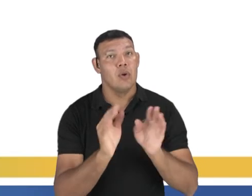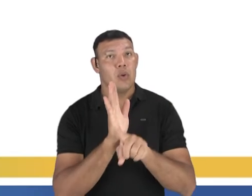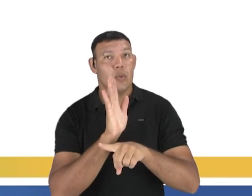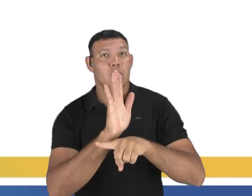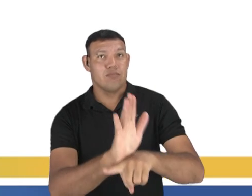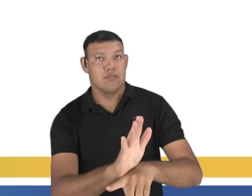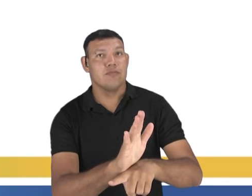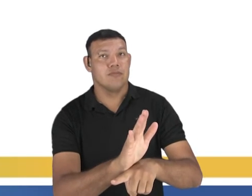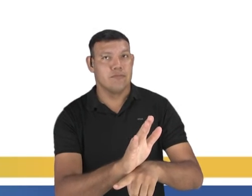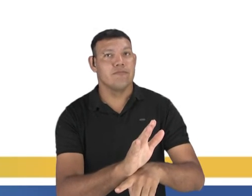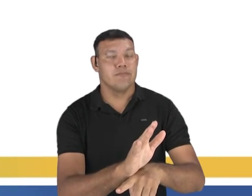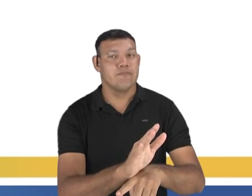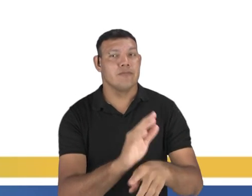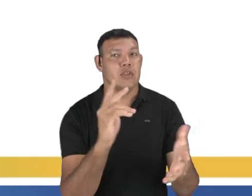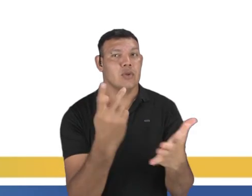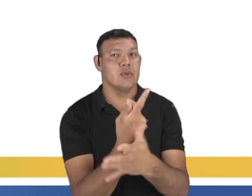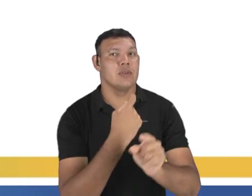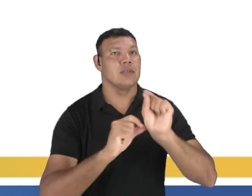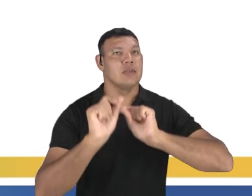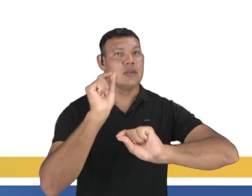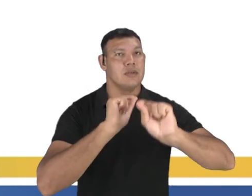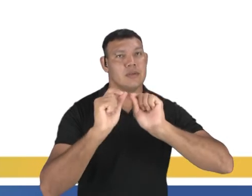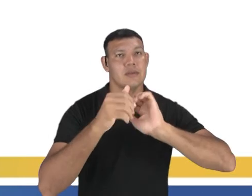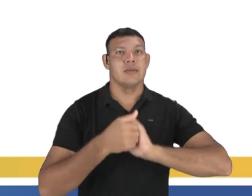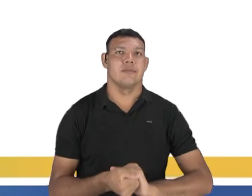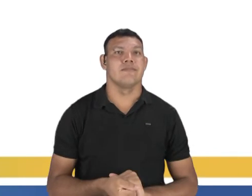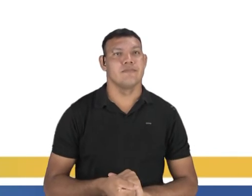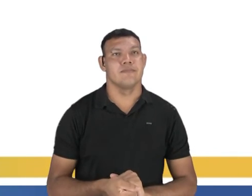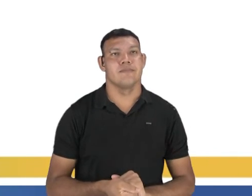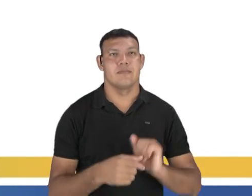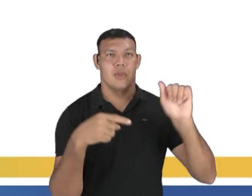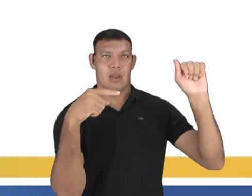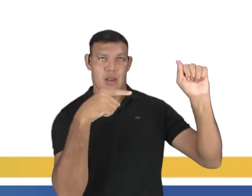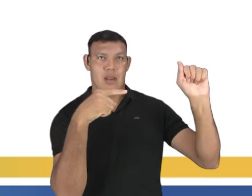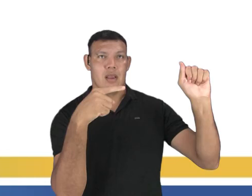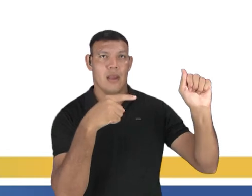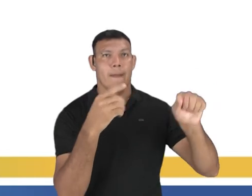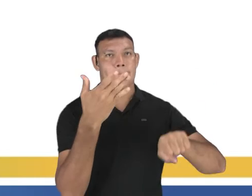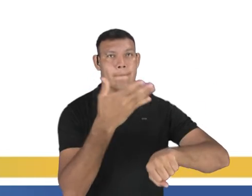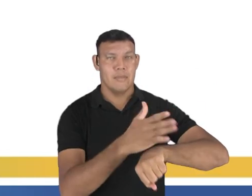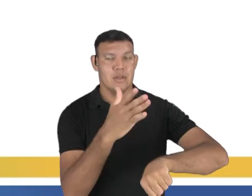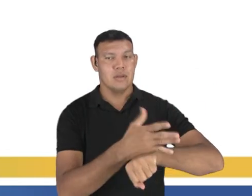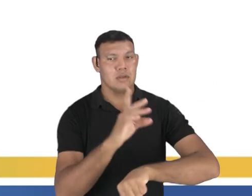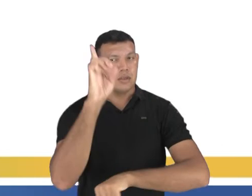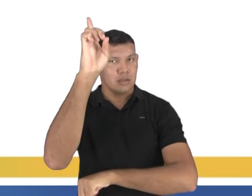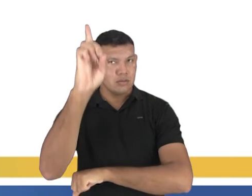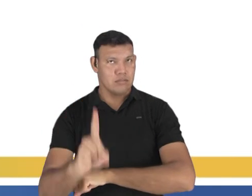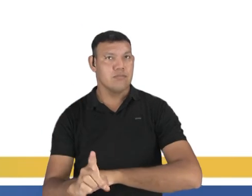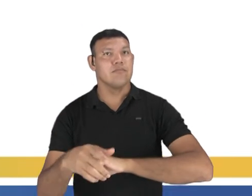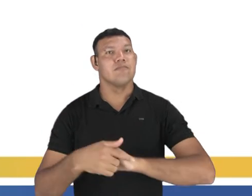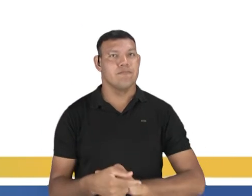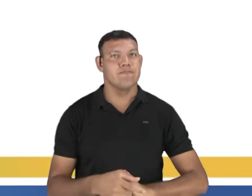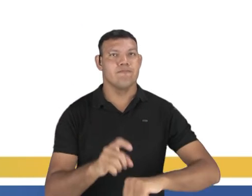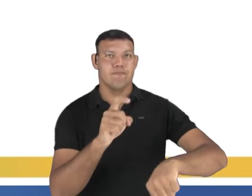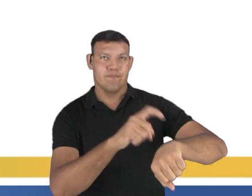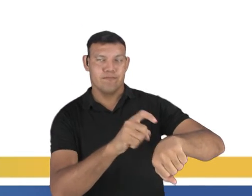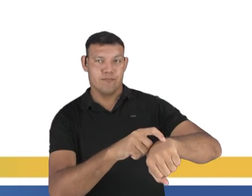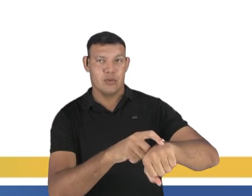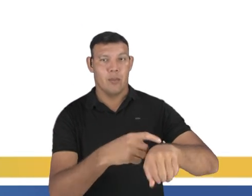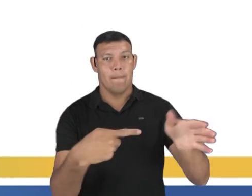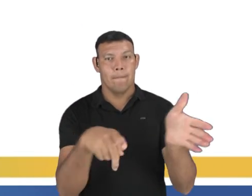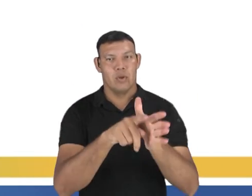O ou a. Alternativa A. Participação direta, periódica do